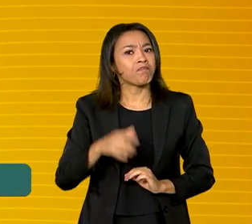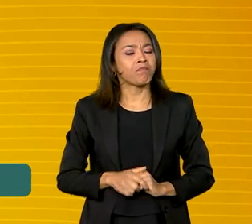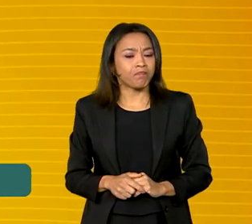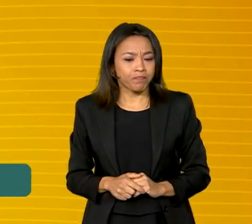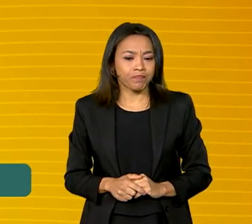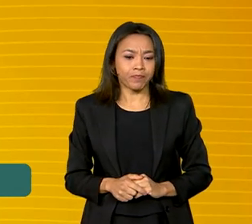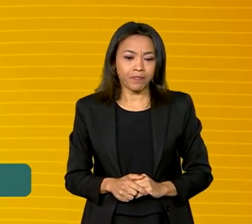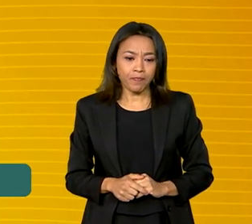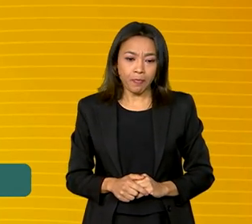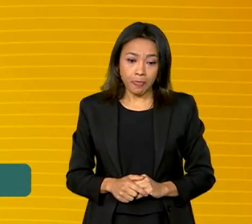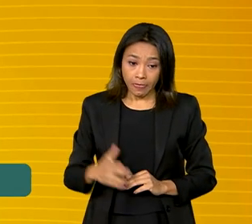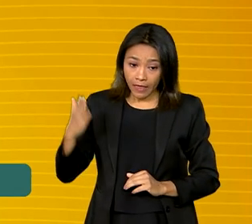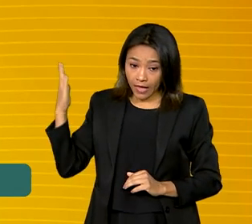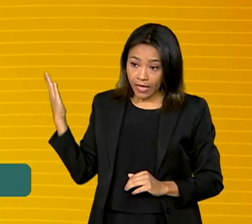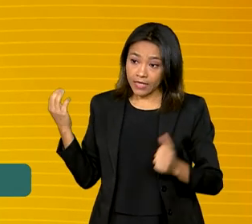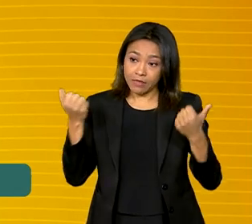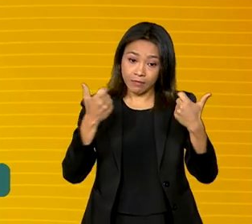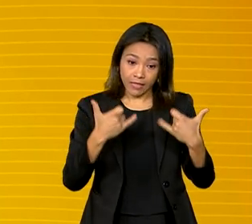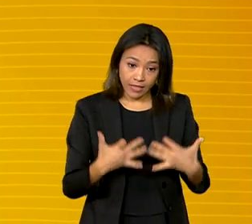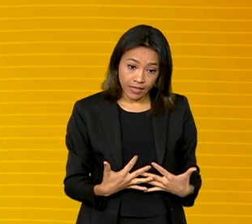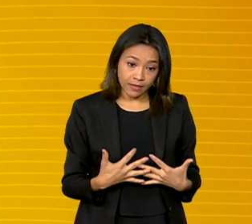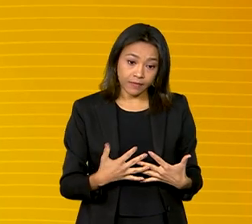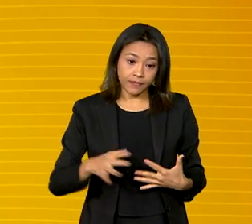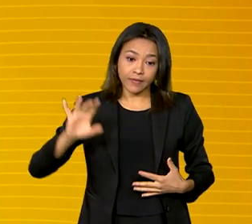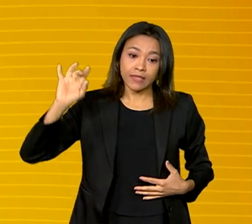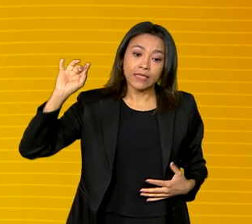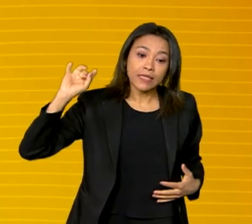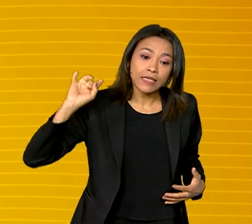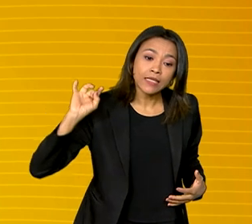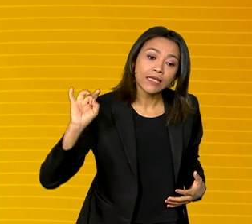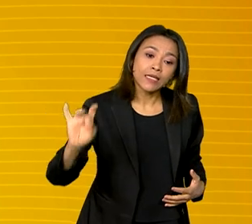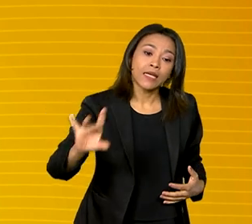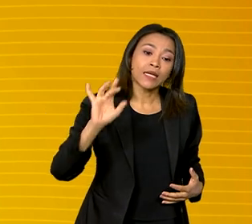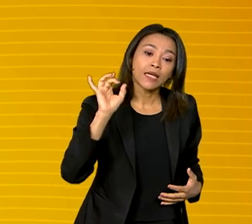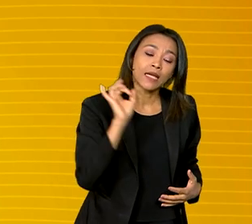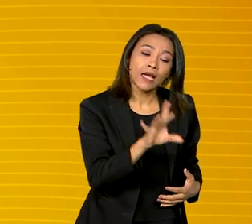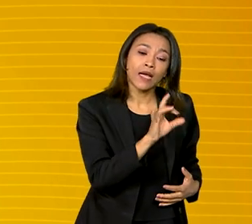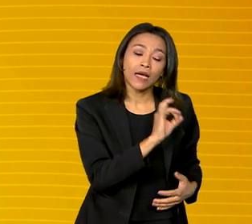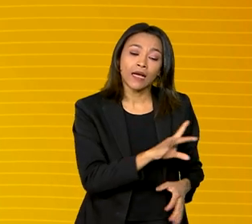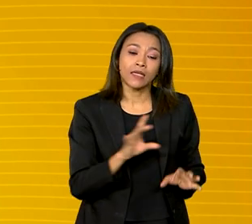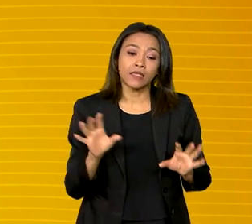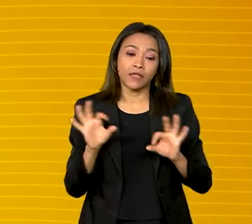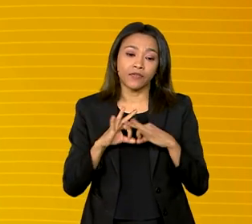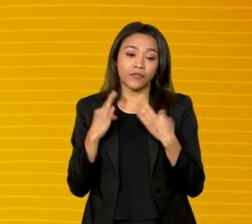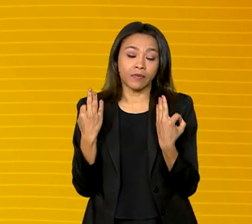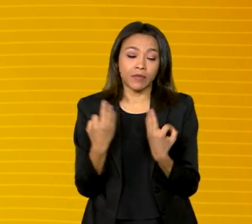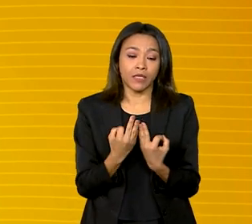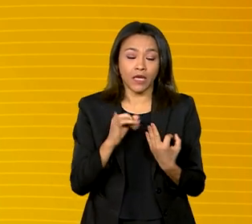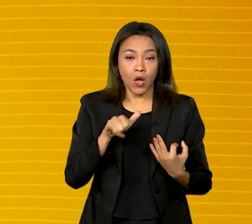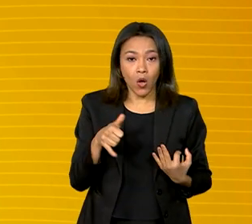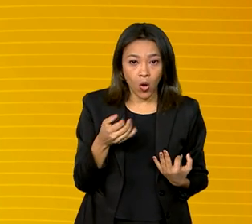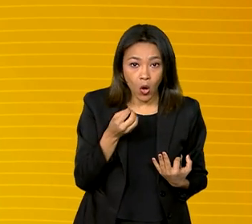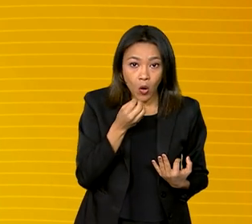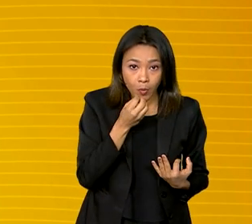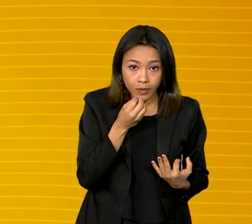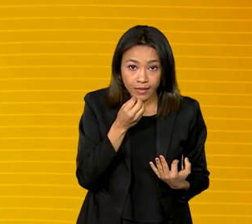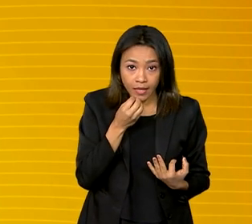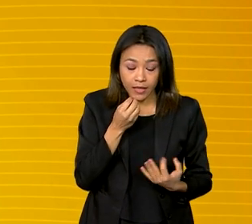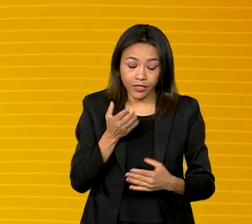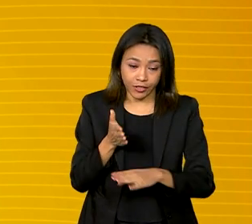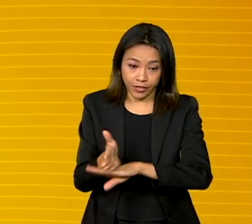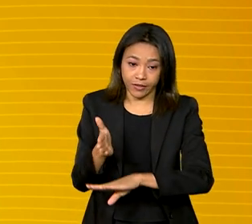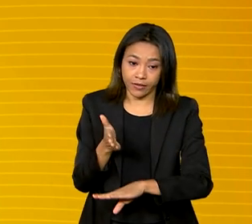casa que for construída, cada família que tiver a oportunidade de acessar o imóvel através da compra assistida ou desses